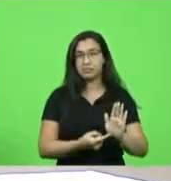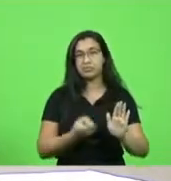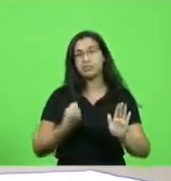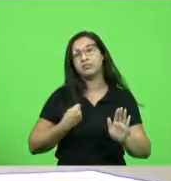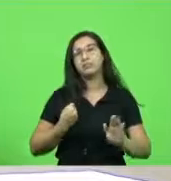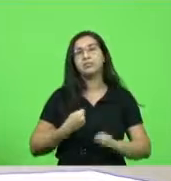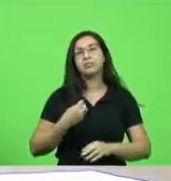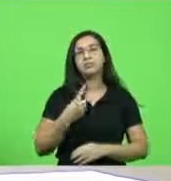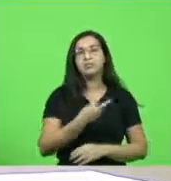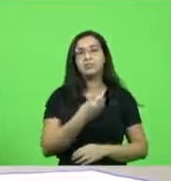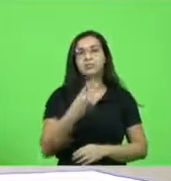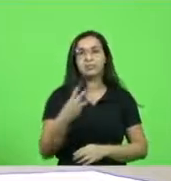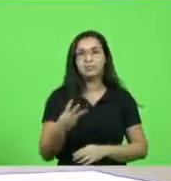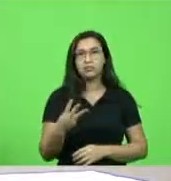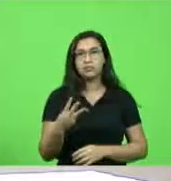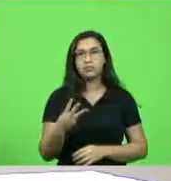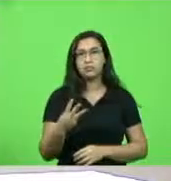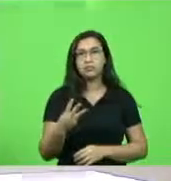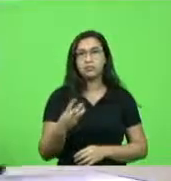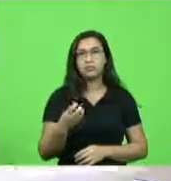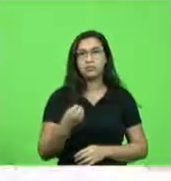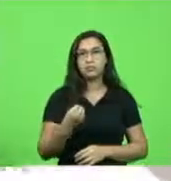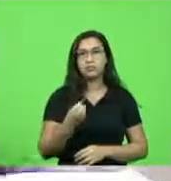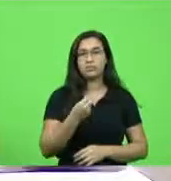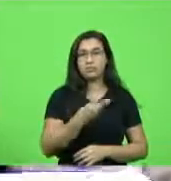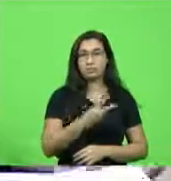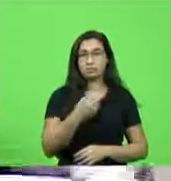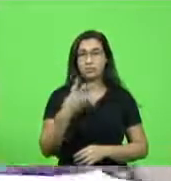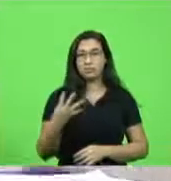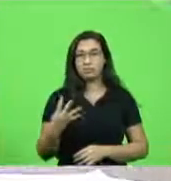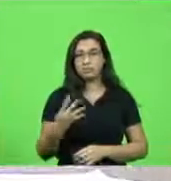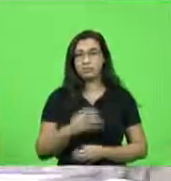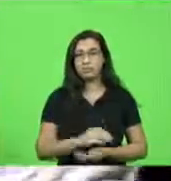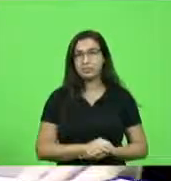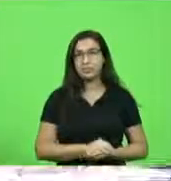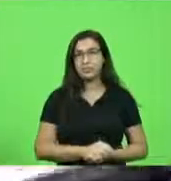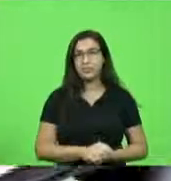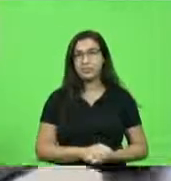número 23 e número 24.